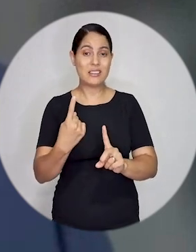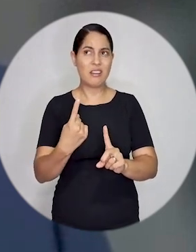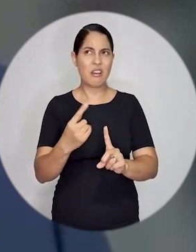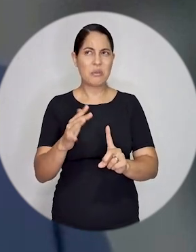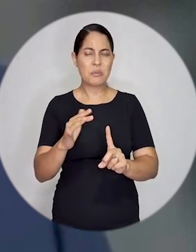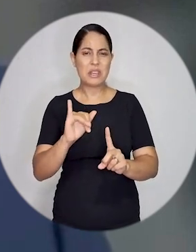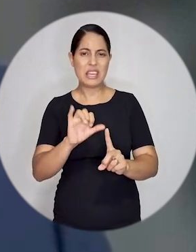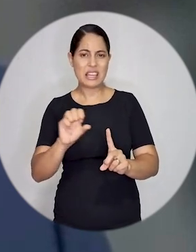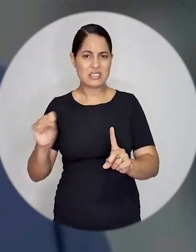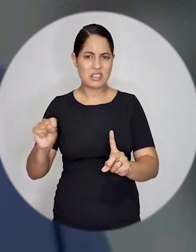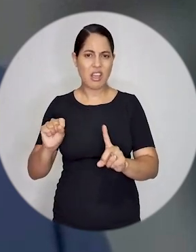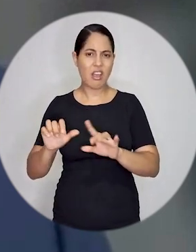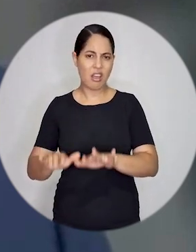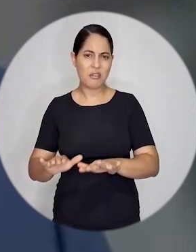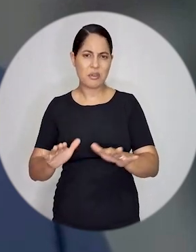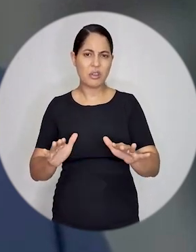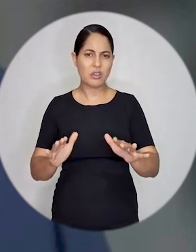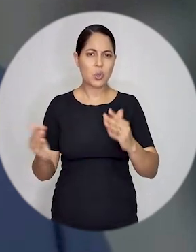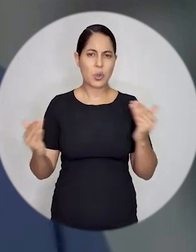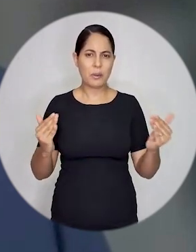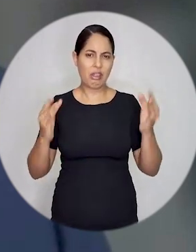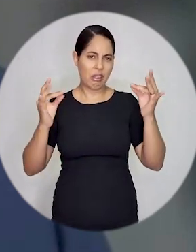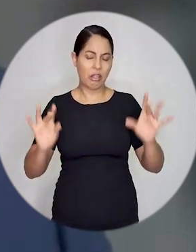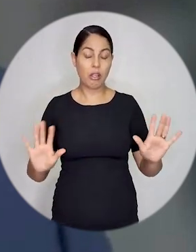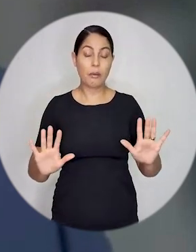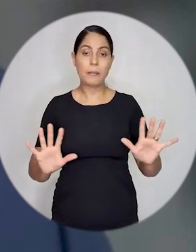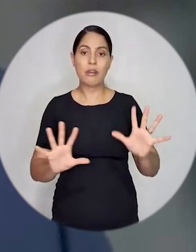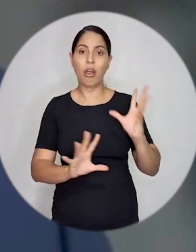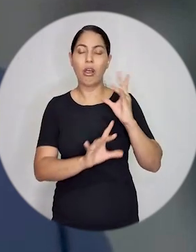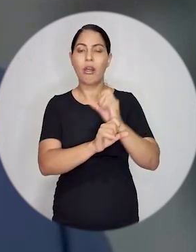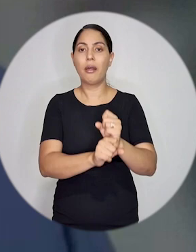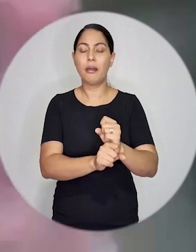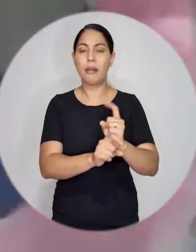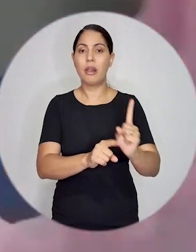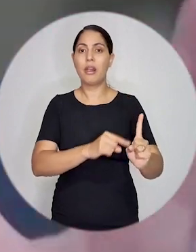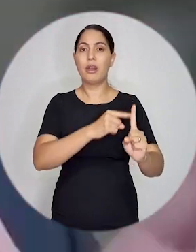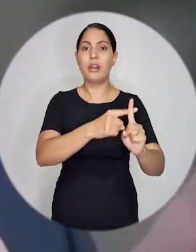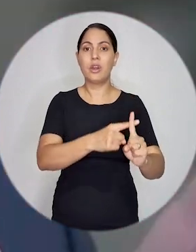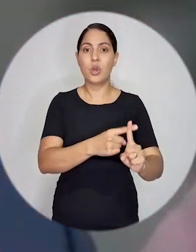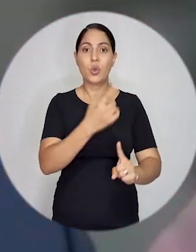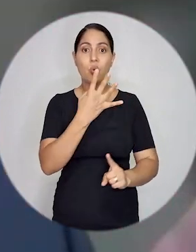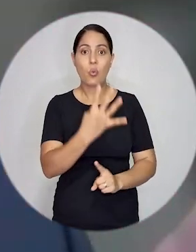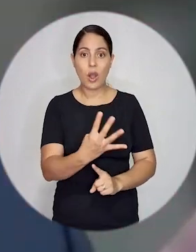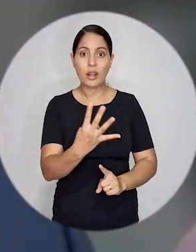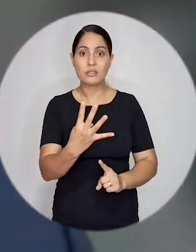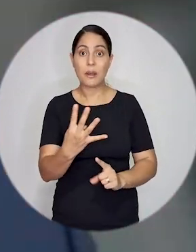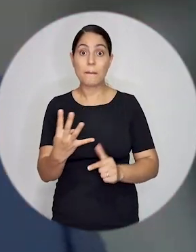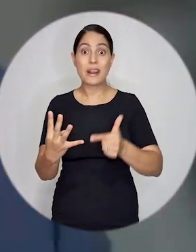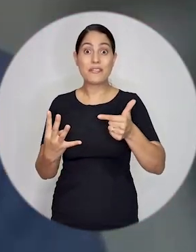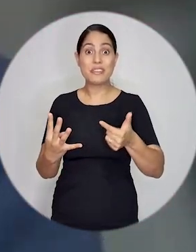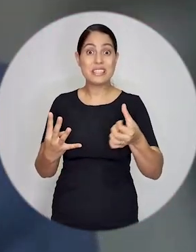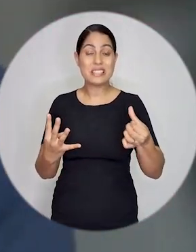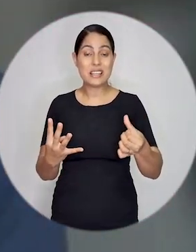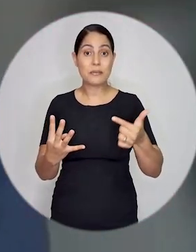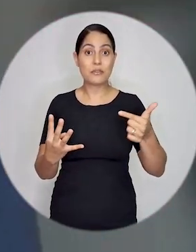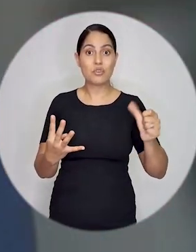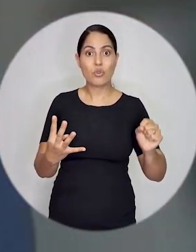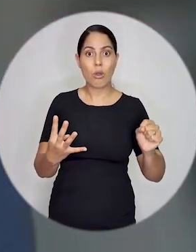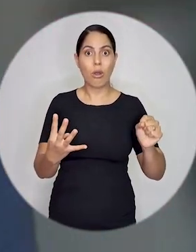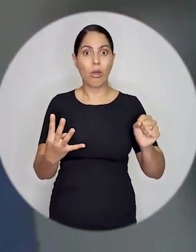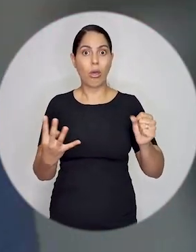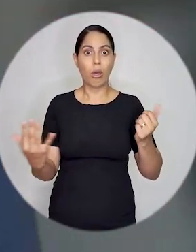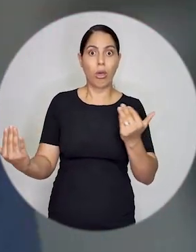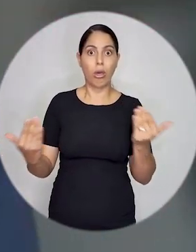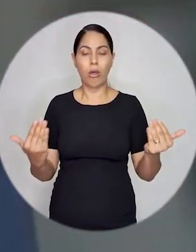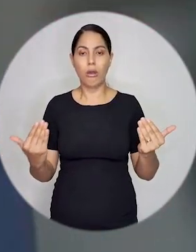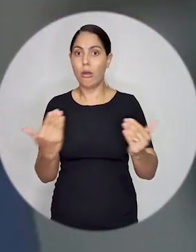Isso é uma conta arredondada, né? Sem compromisso com detalhe. Vai aumentar de alguma coisa em torno de 4 para 26,